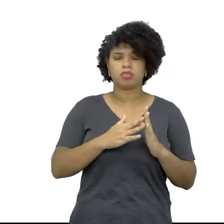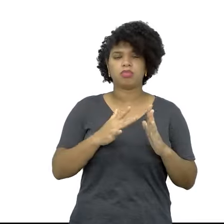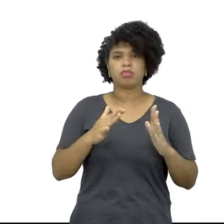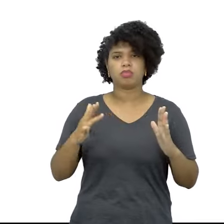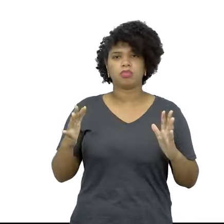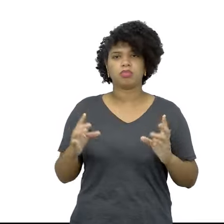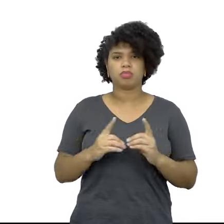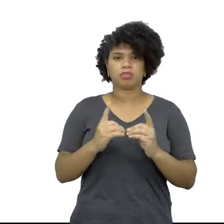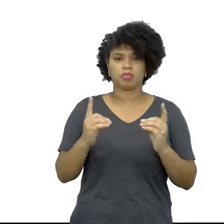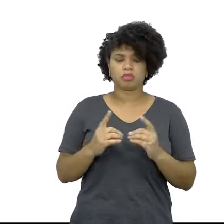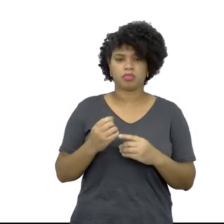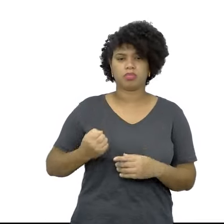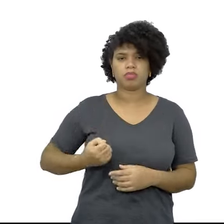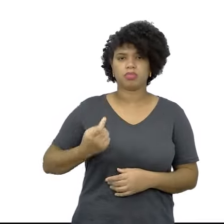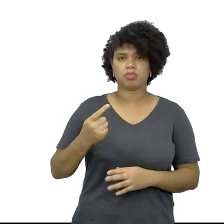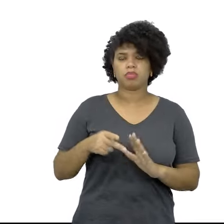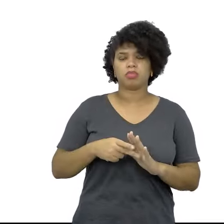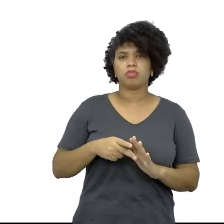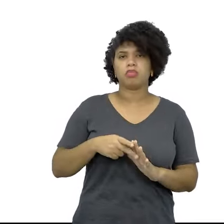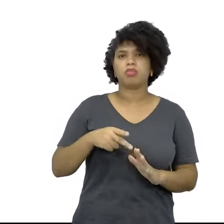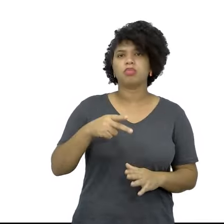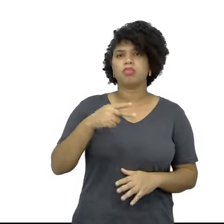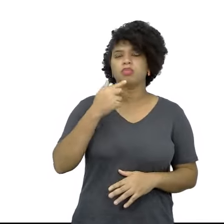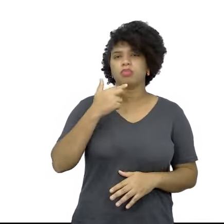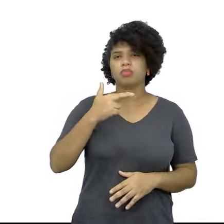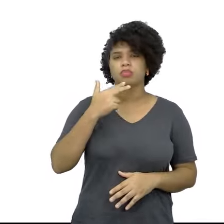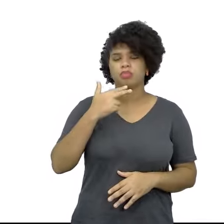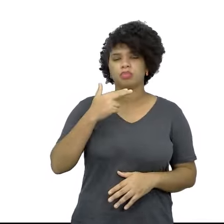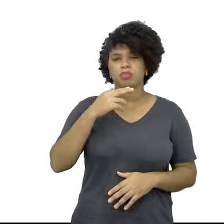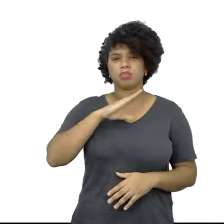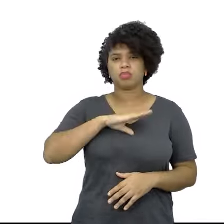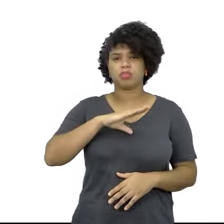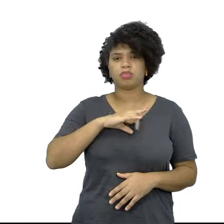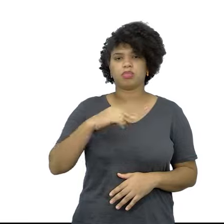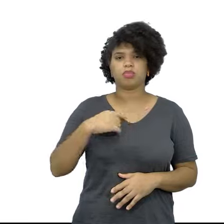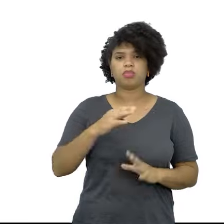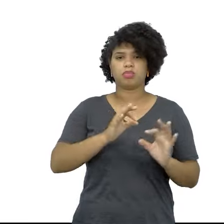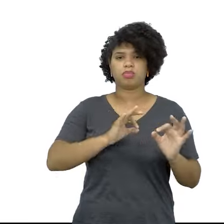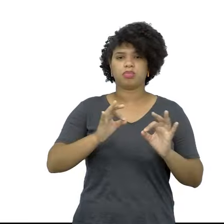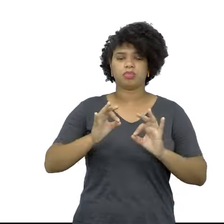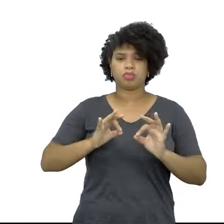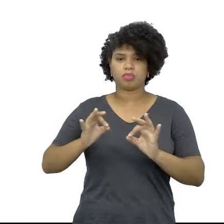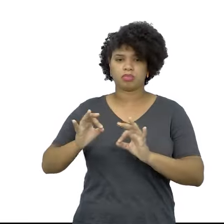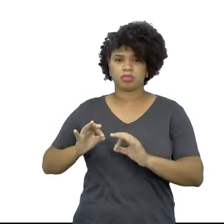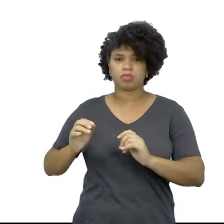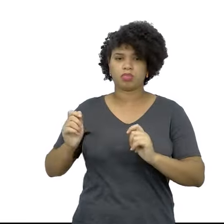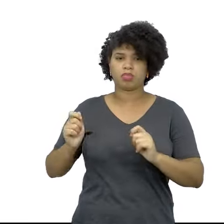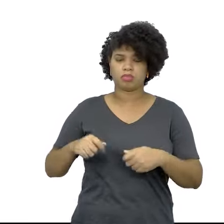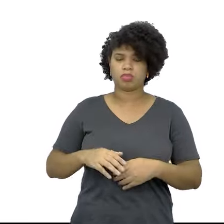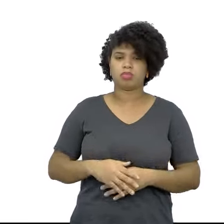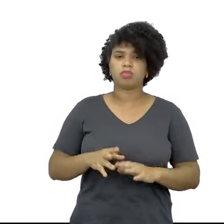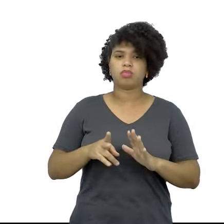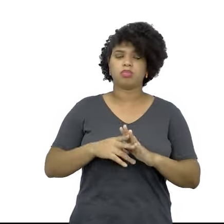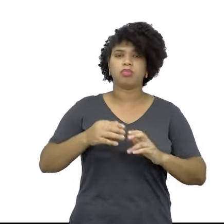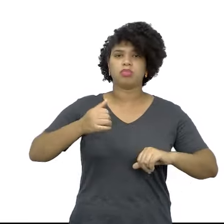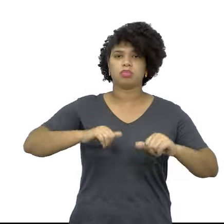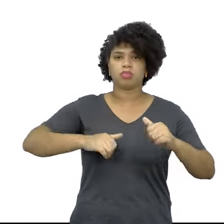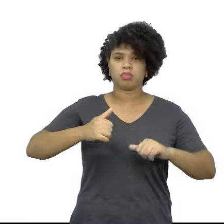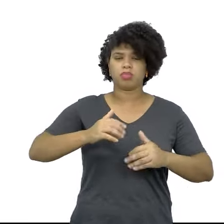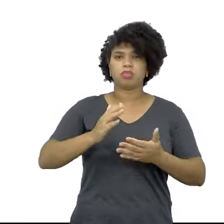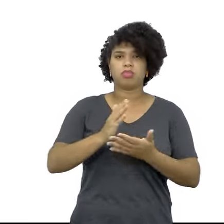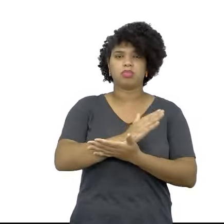didática 1 de língua portuguesa e a lógica de organização interna dessa sequência a partir da análise de